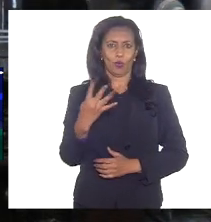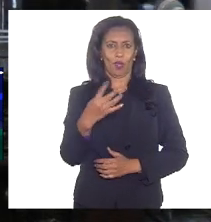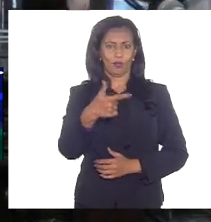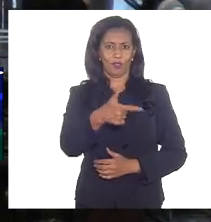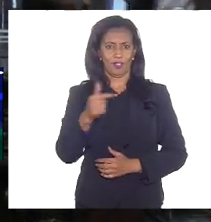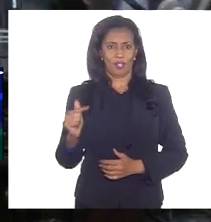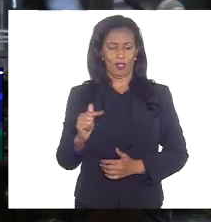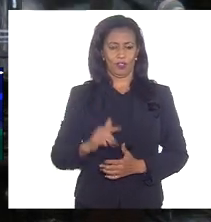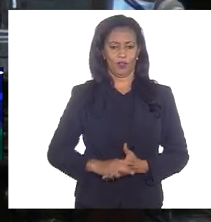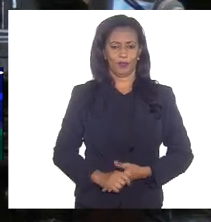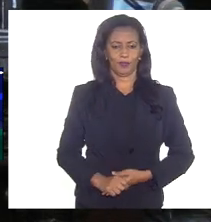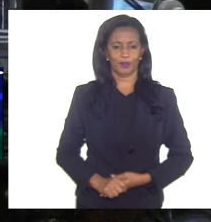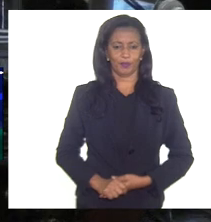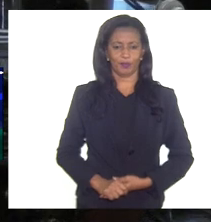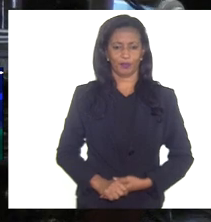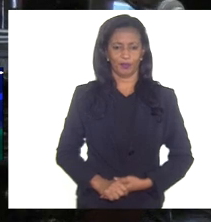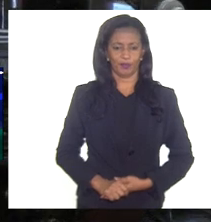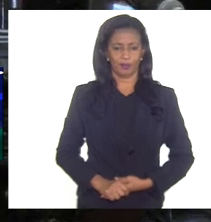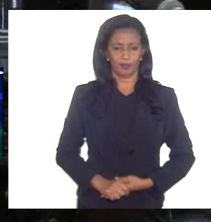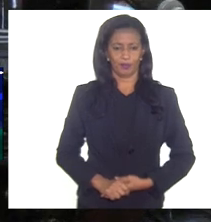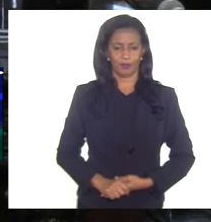4427.